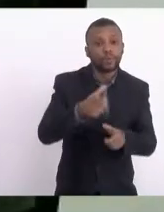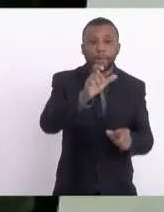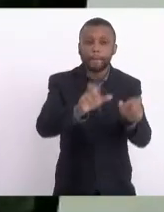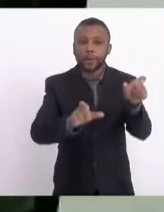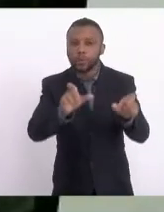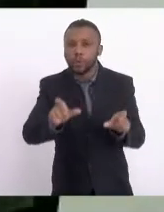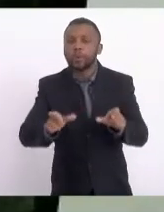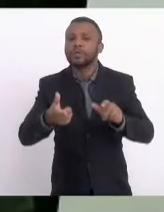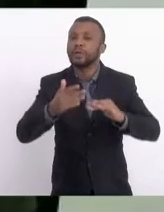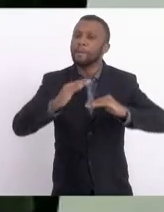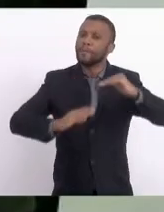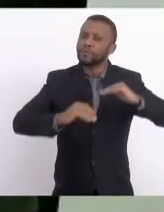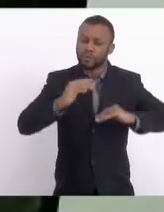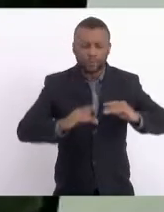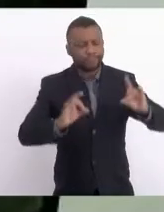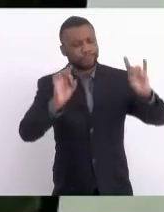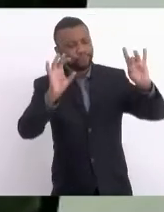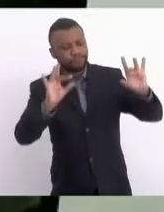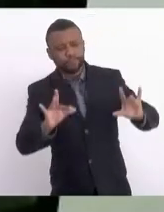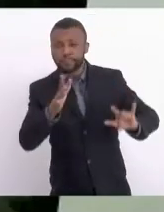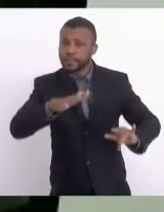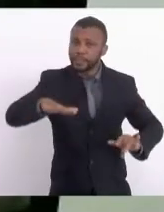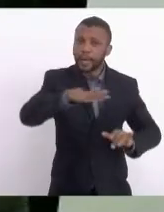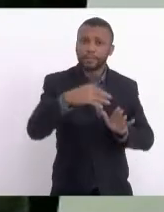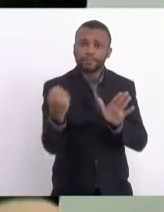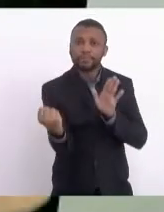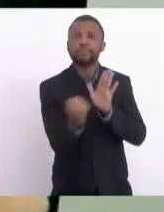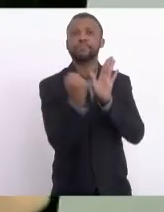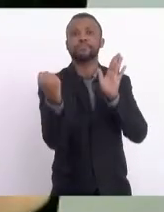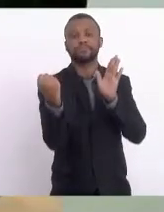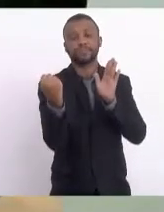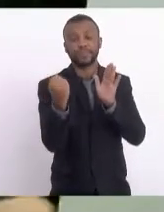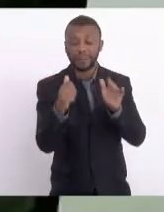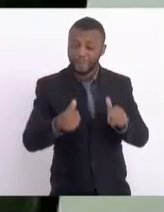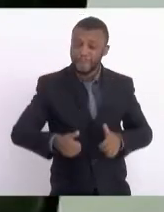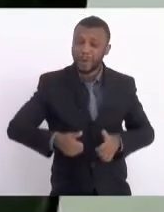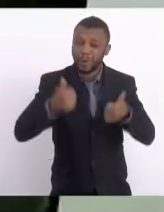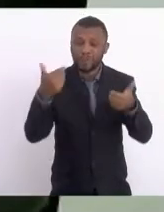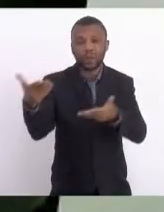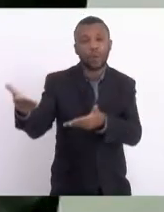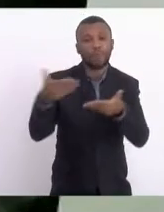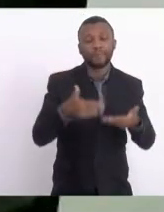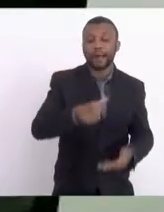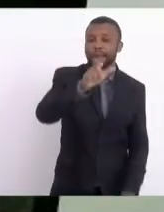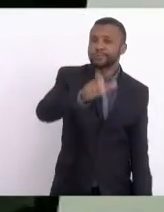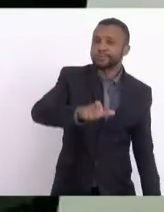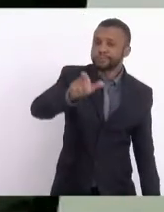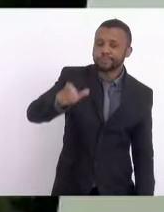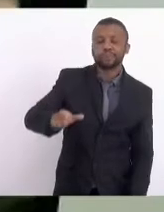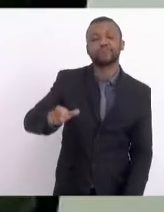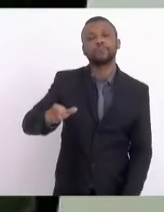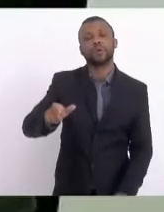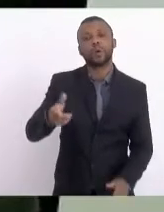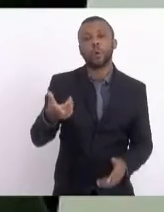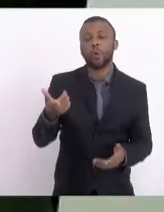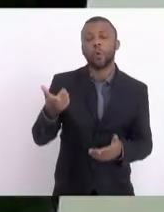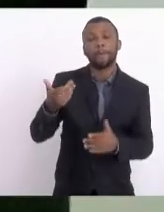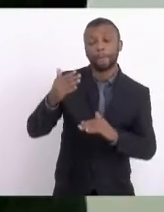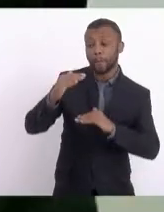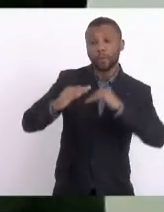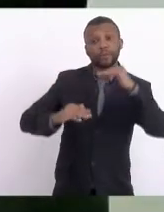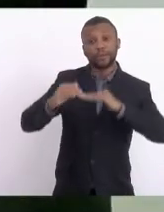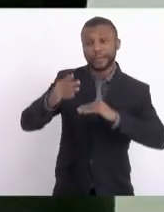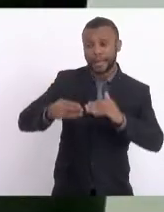ramo patrimonial. Muito mais com os especialistas do que com as instituições.